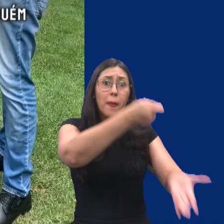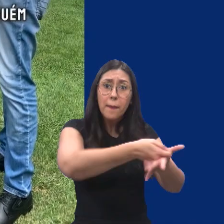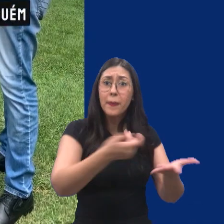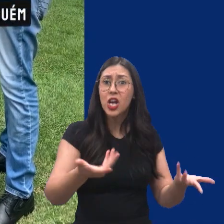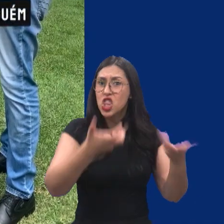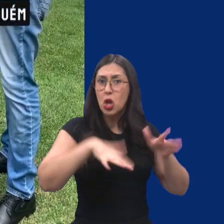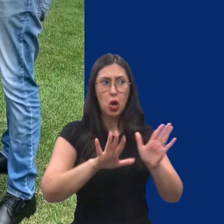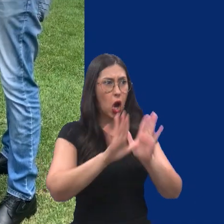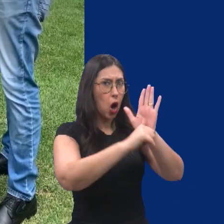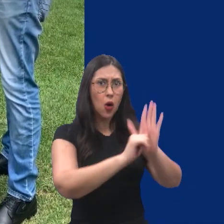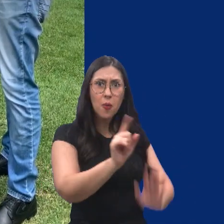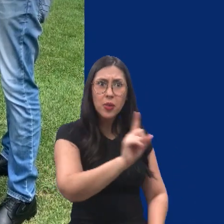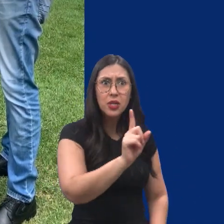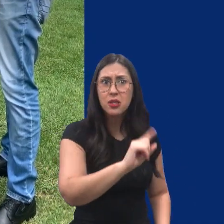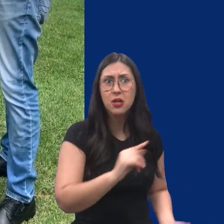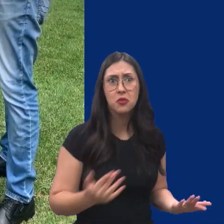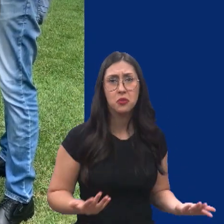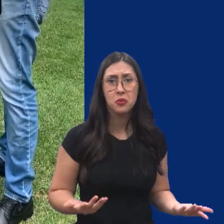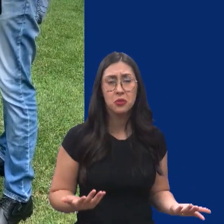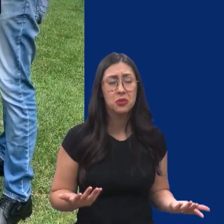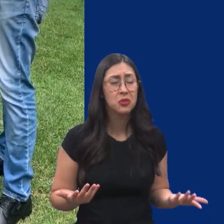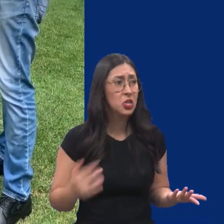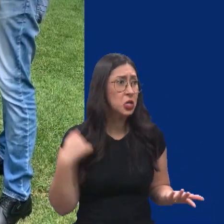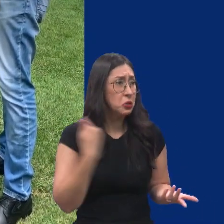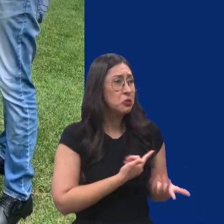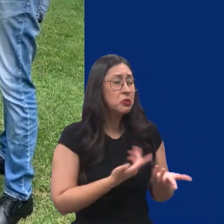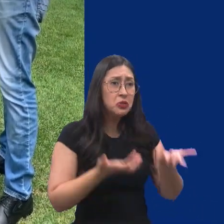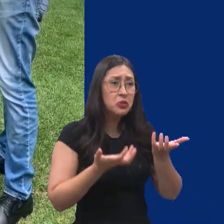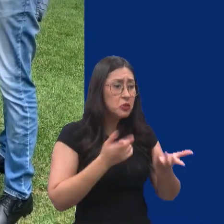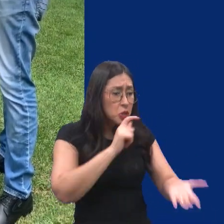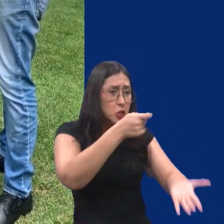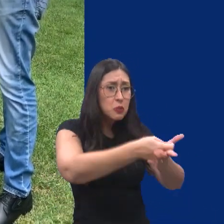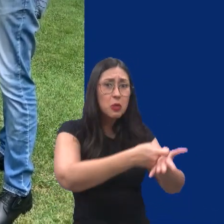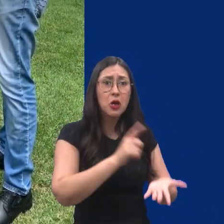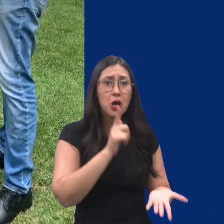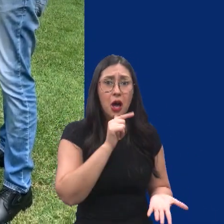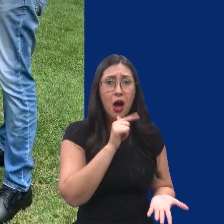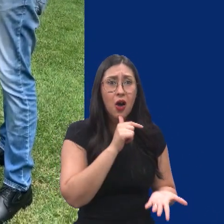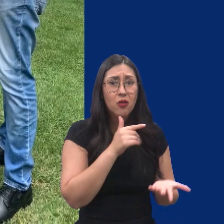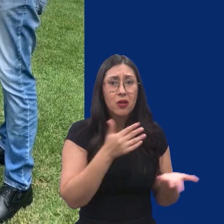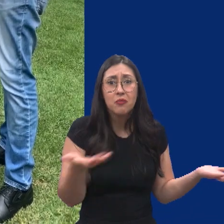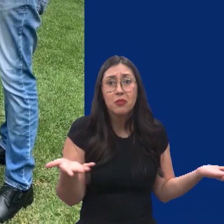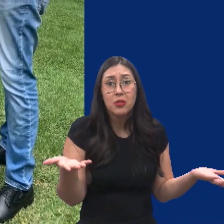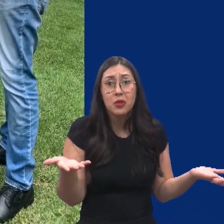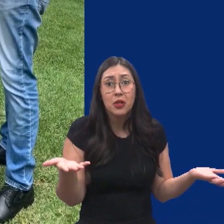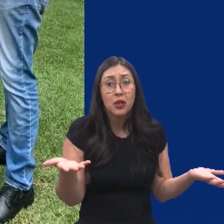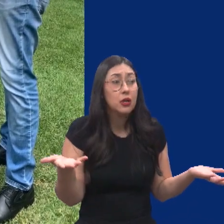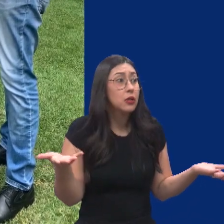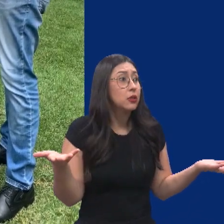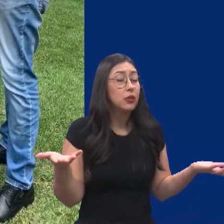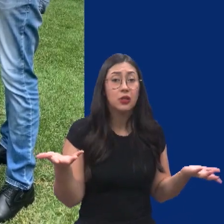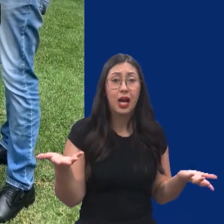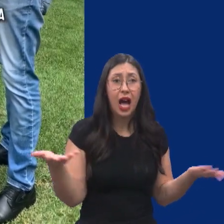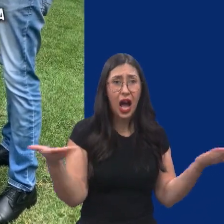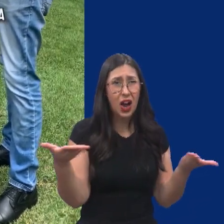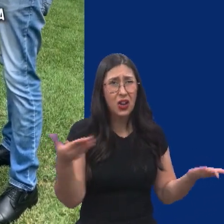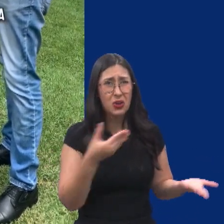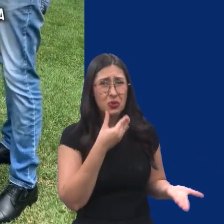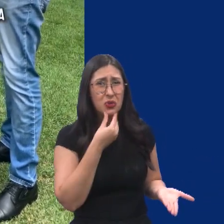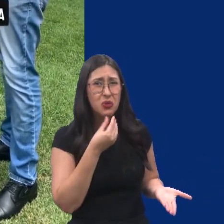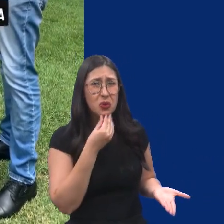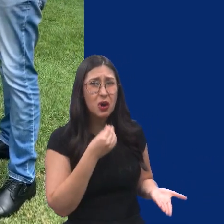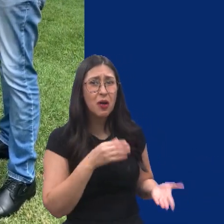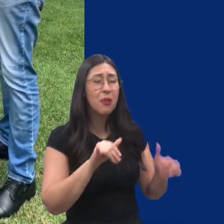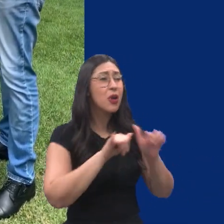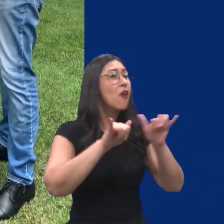roubar nada de ninguém. Nós queremos pagar água. Agora bem, o rapaz do caminhão fala, Marcos, a